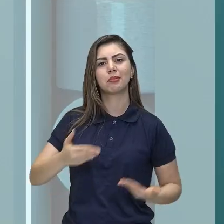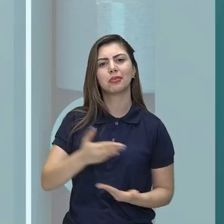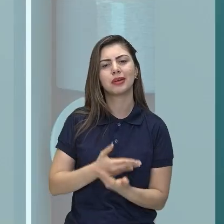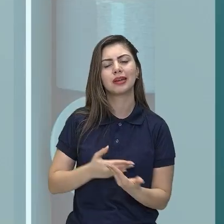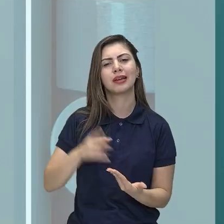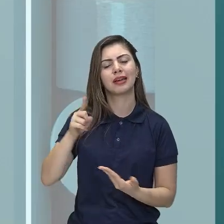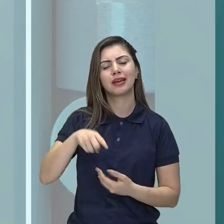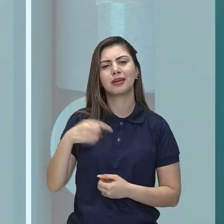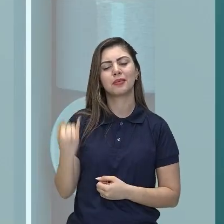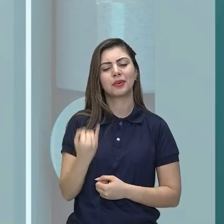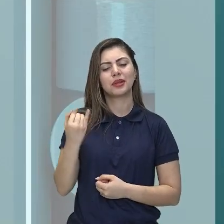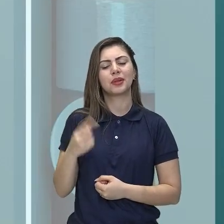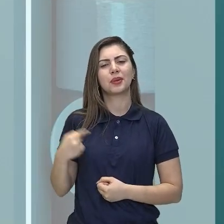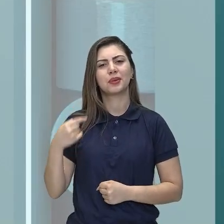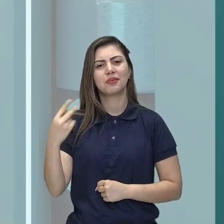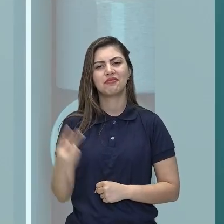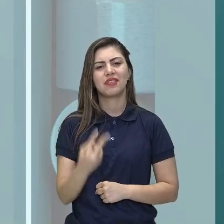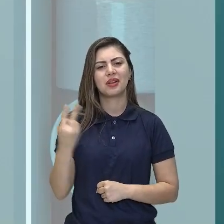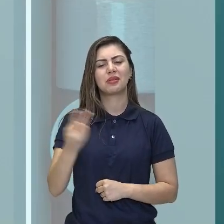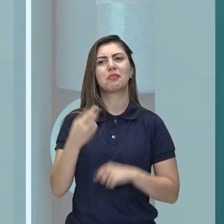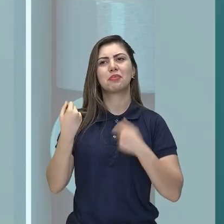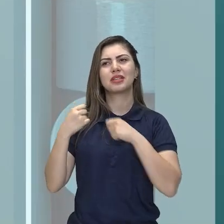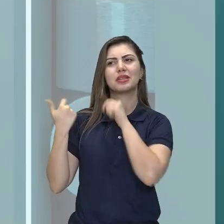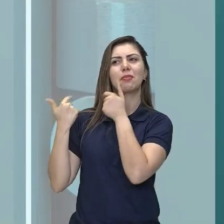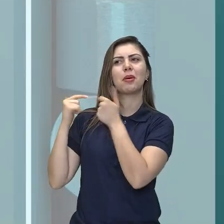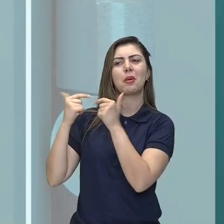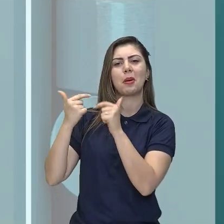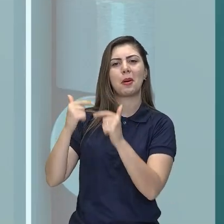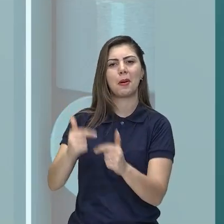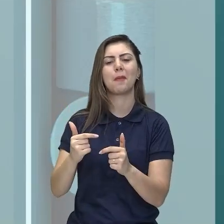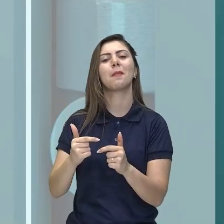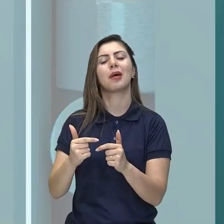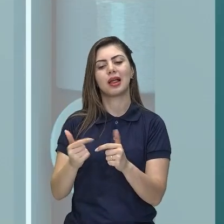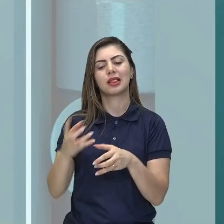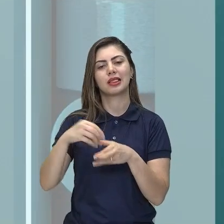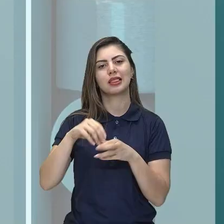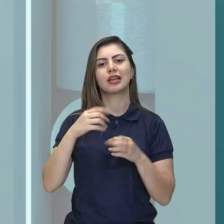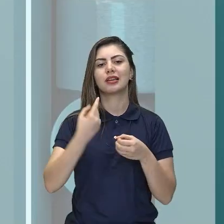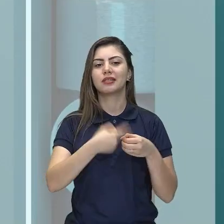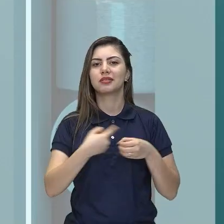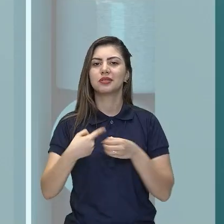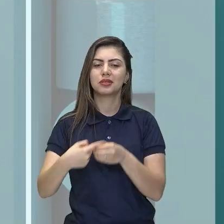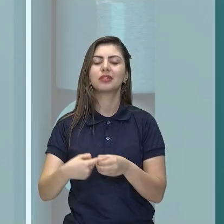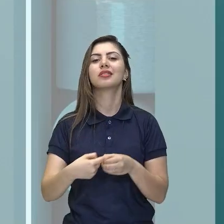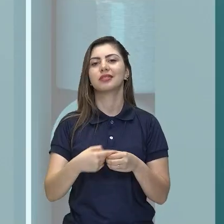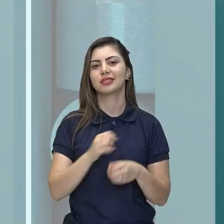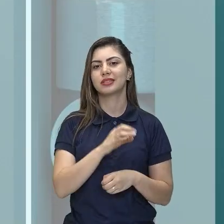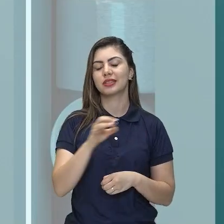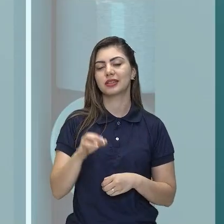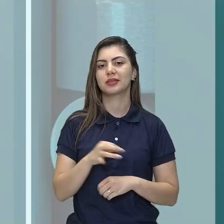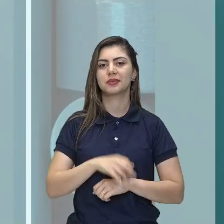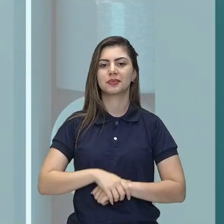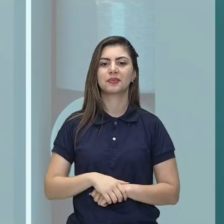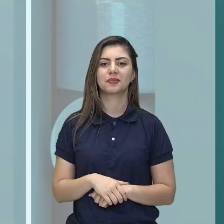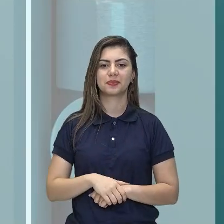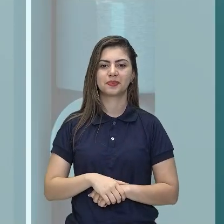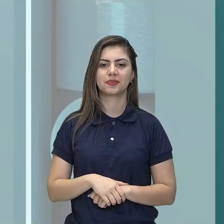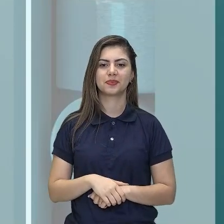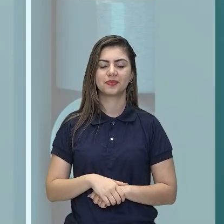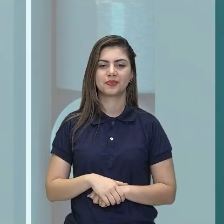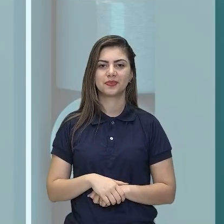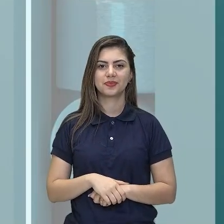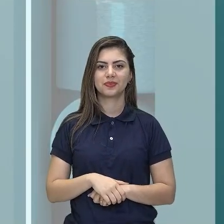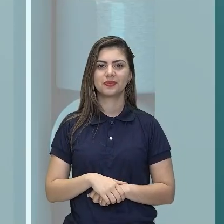seja perpetuado, né, dentro das comunidades, das realidades do interior. Então, vamos